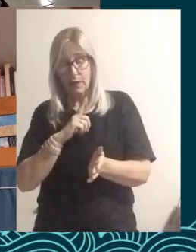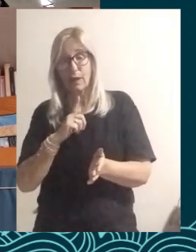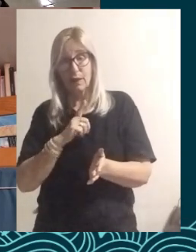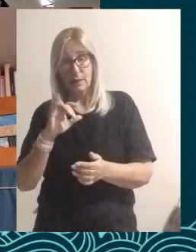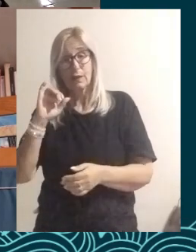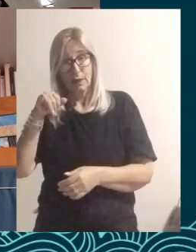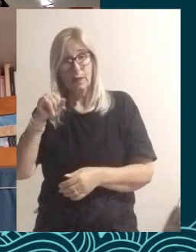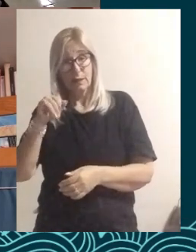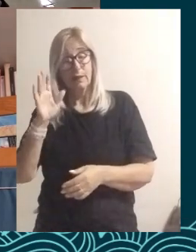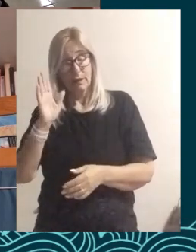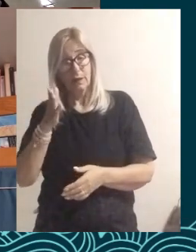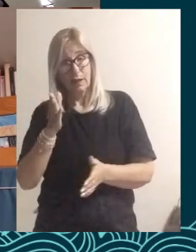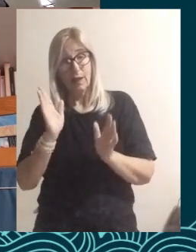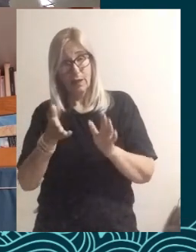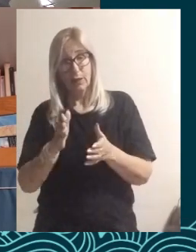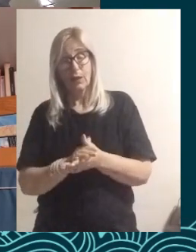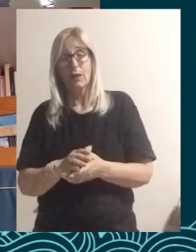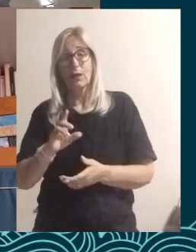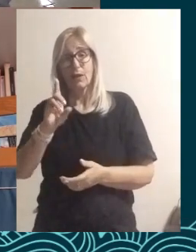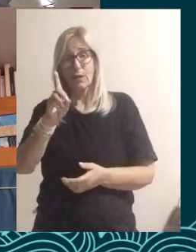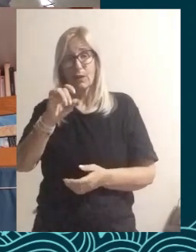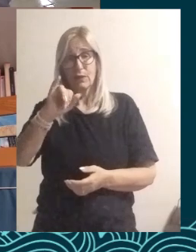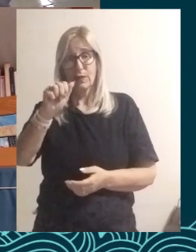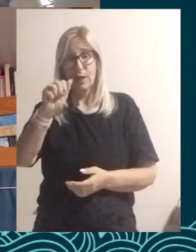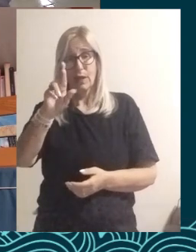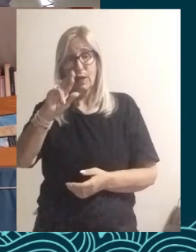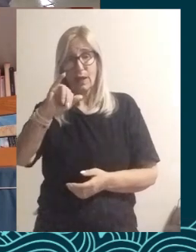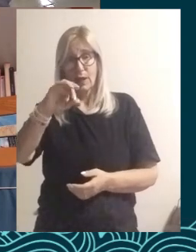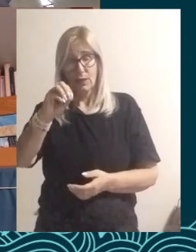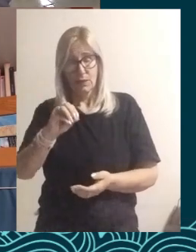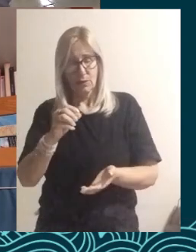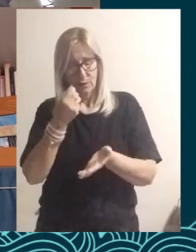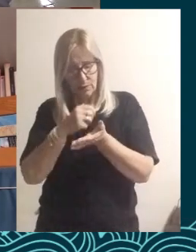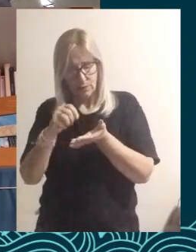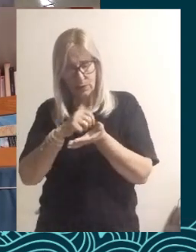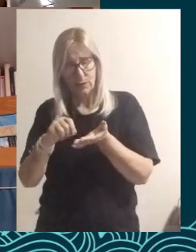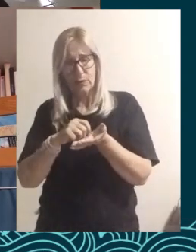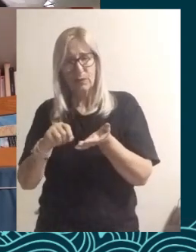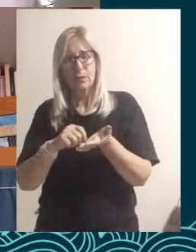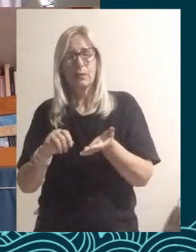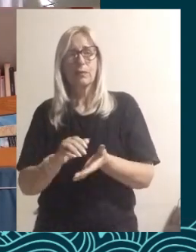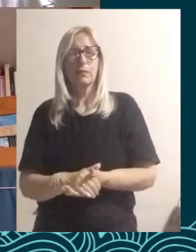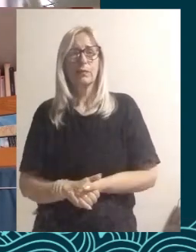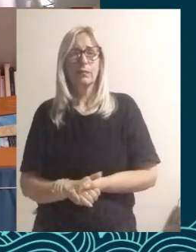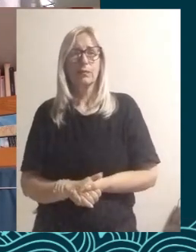um ainda livro, é. né? Sim, ainda é. Os diários. Ah lá. Ah, que legal.